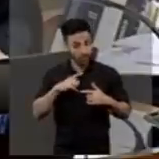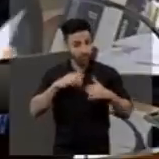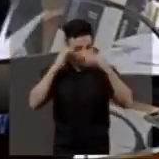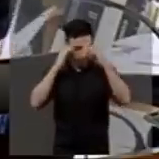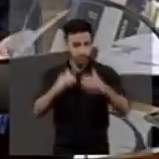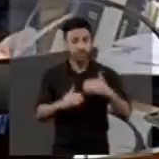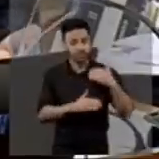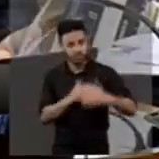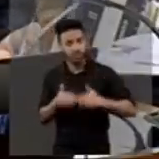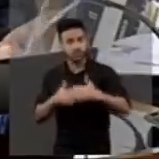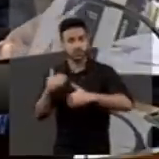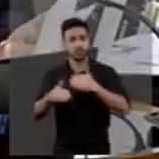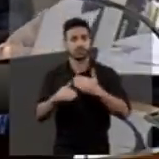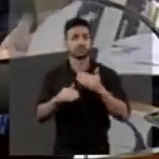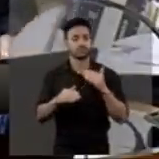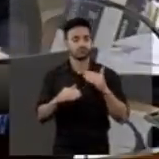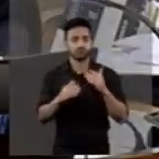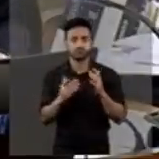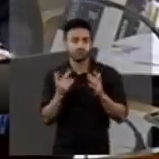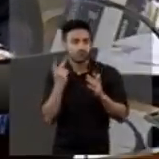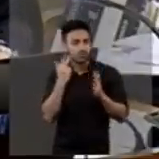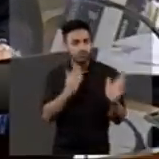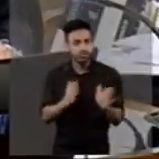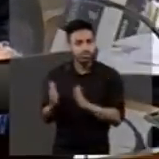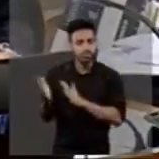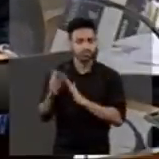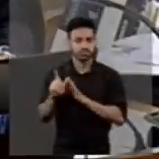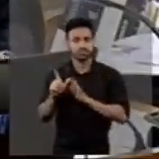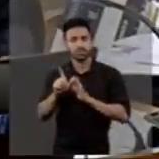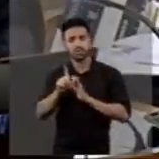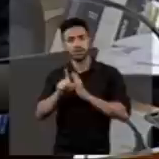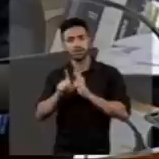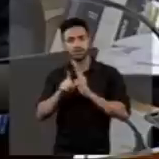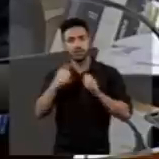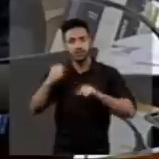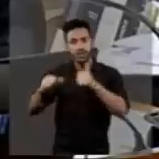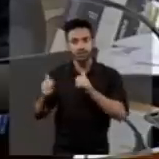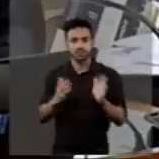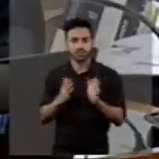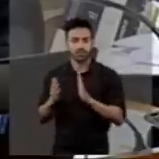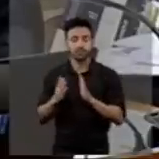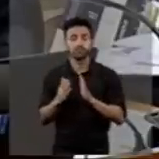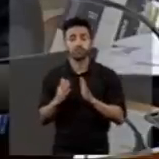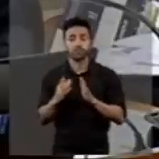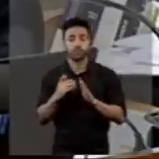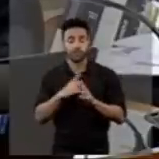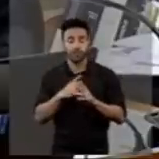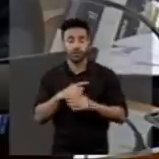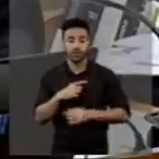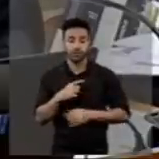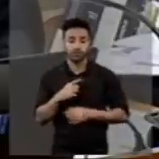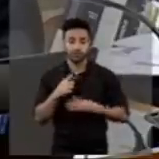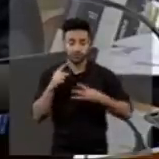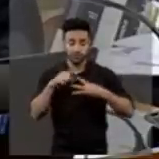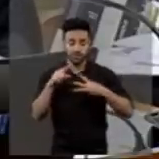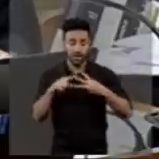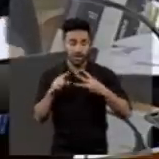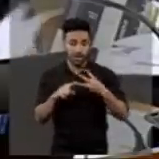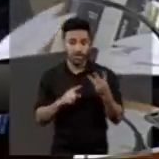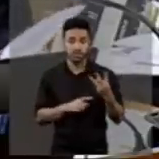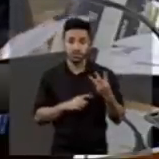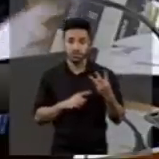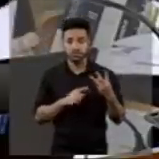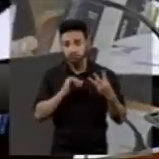Há o procedimento, como eu disse, para 3 hipóteses que empiricamente